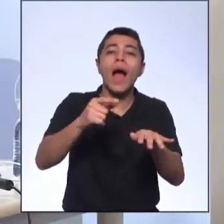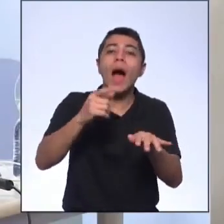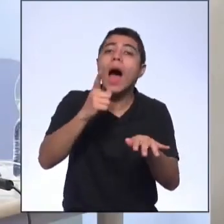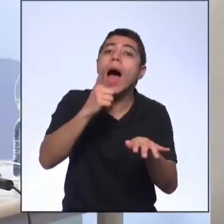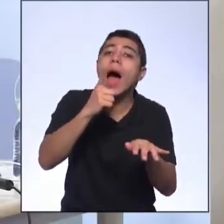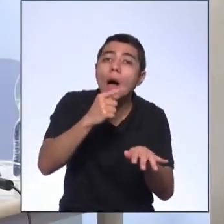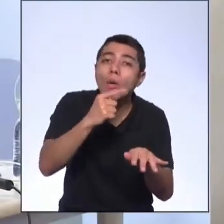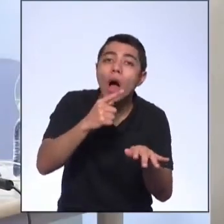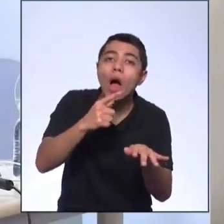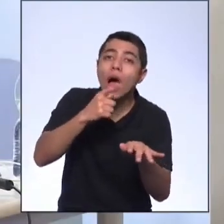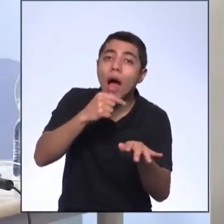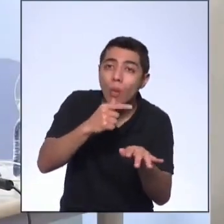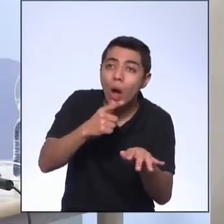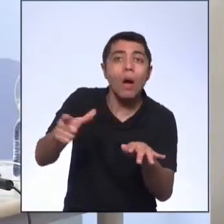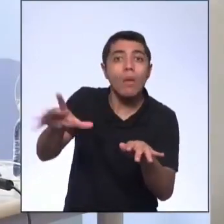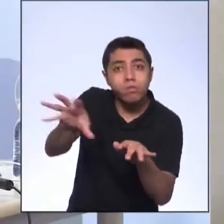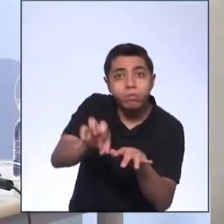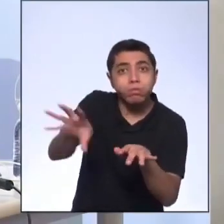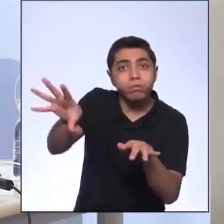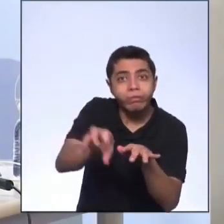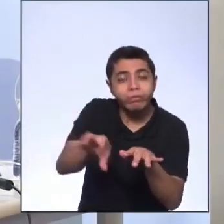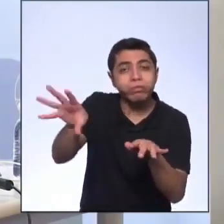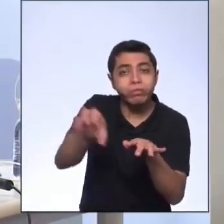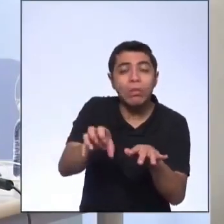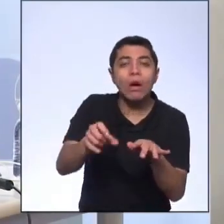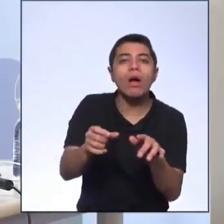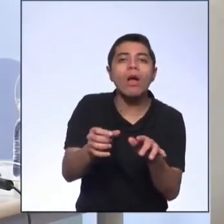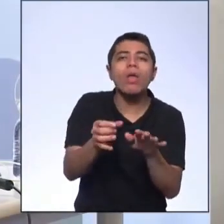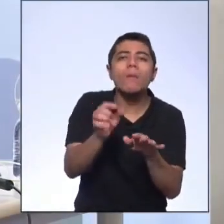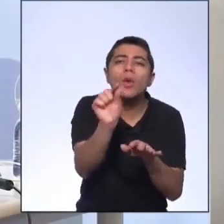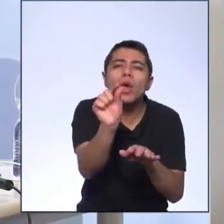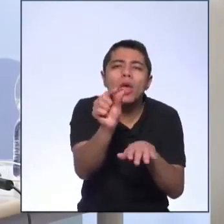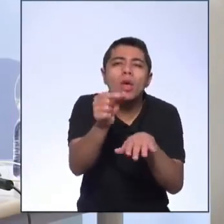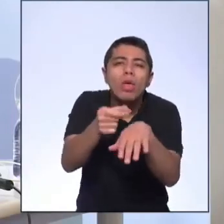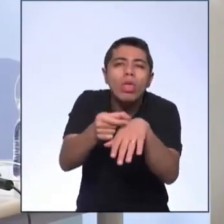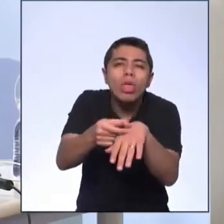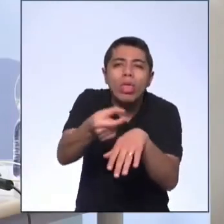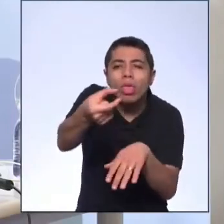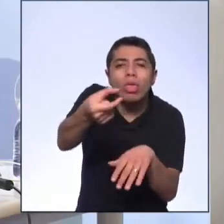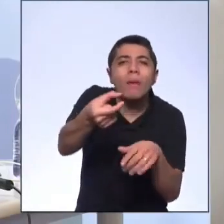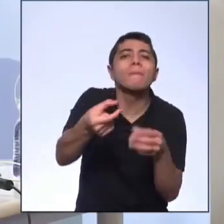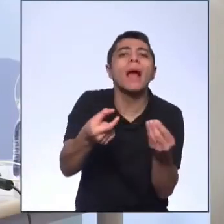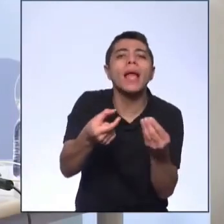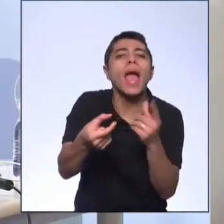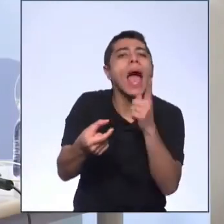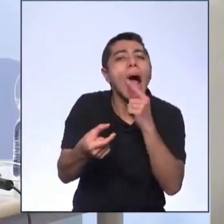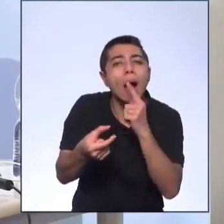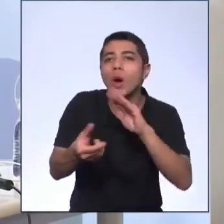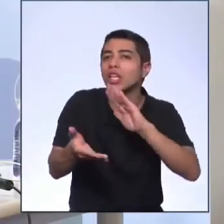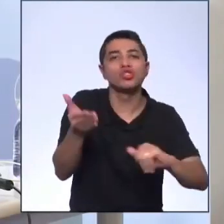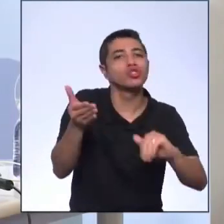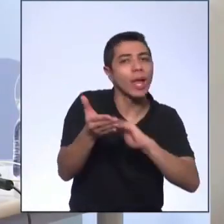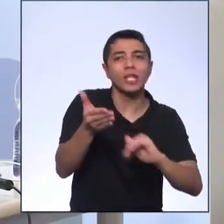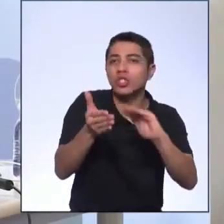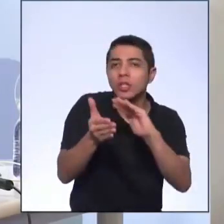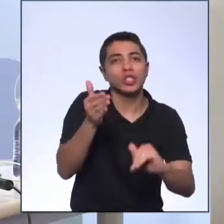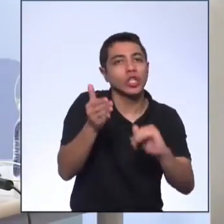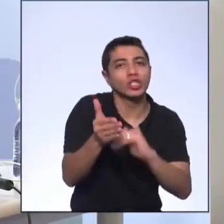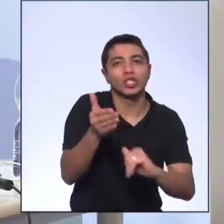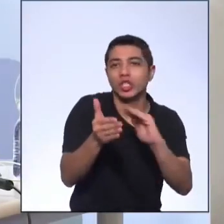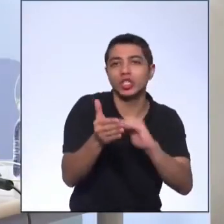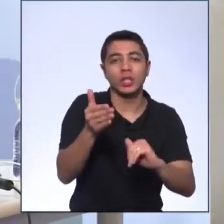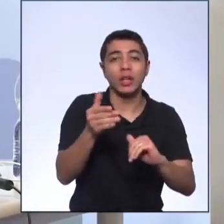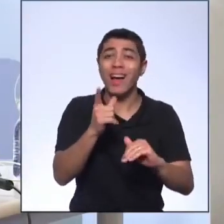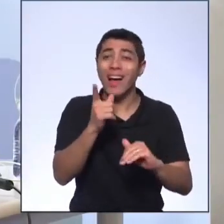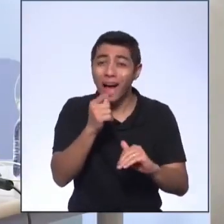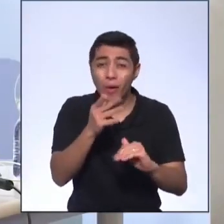ali furado e o barco está enchendo de água e você está jogando para fora ali. Tá? Então, aí são algumas características que a gente vê